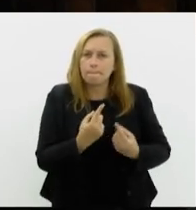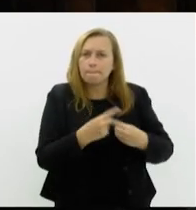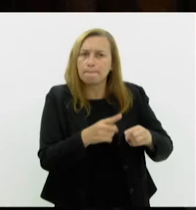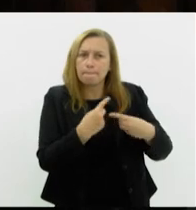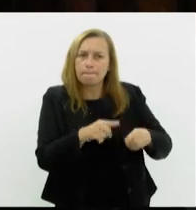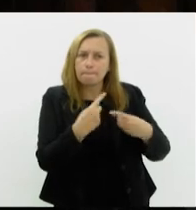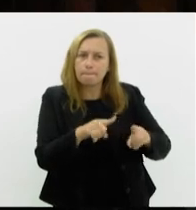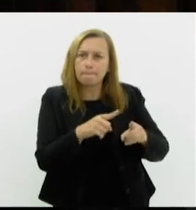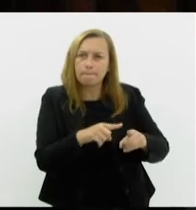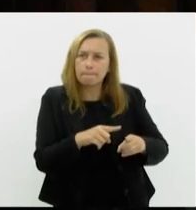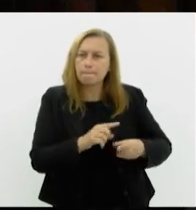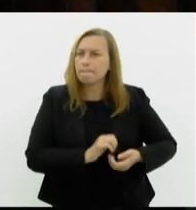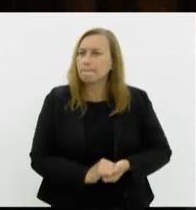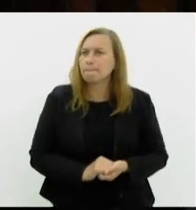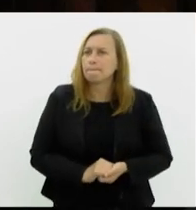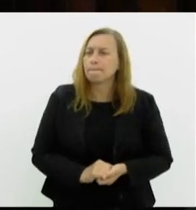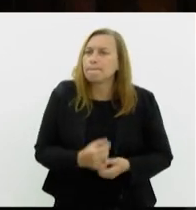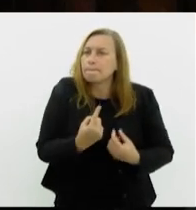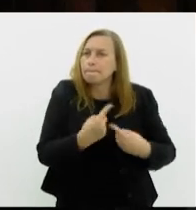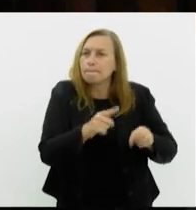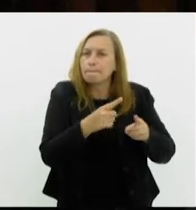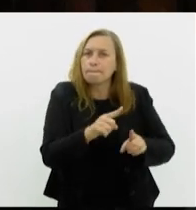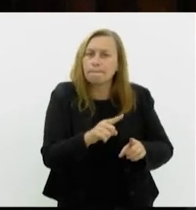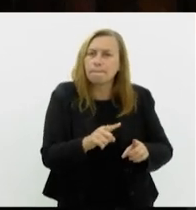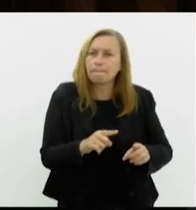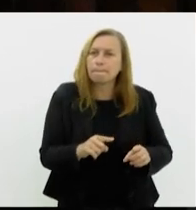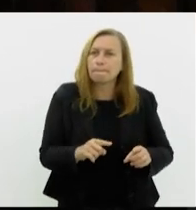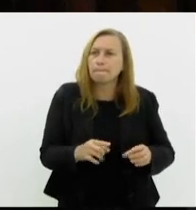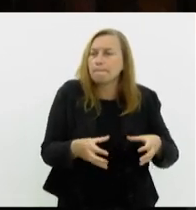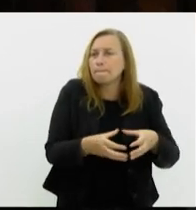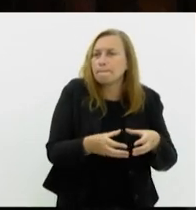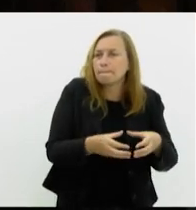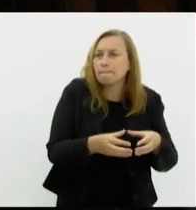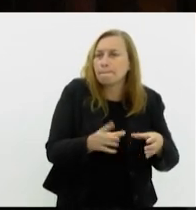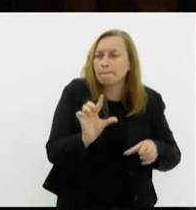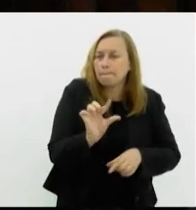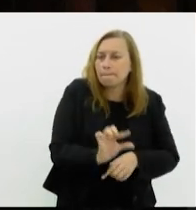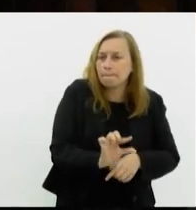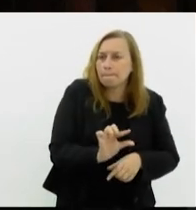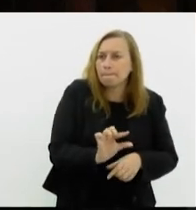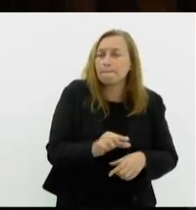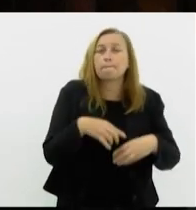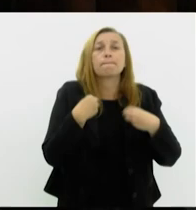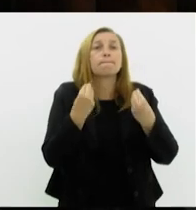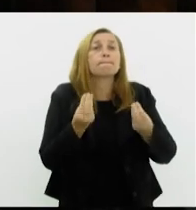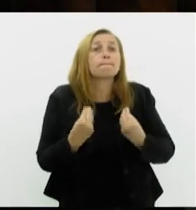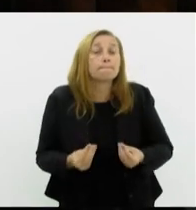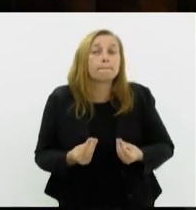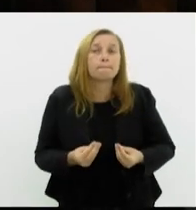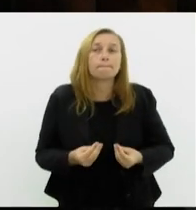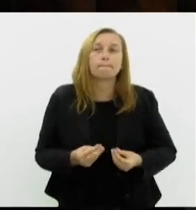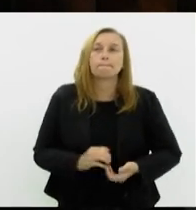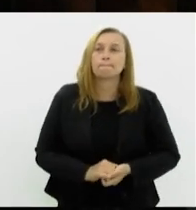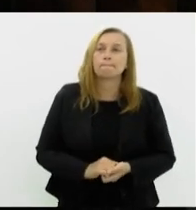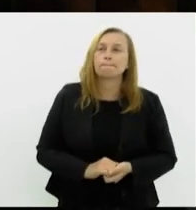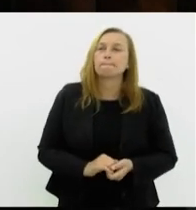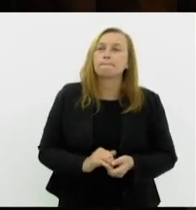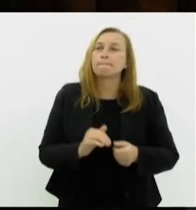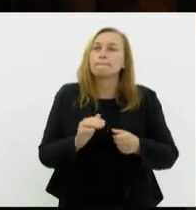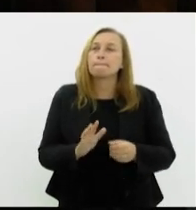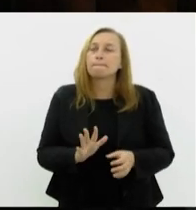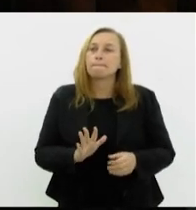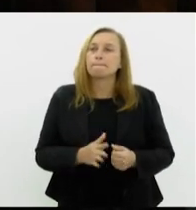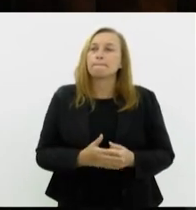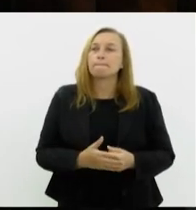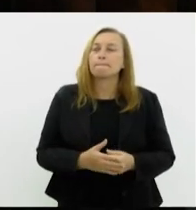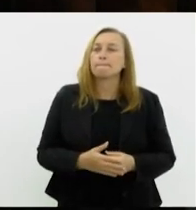uma sindicância. Ele fica perseguindo os pequenininhos. Ele fica gerando esse diversionismo para quê? Para passar pano para os